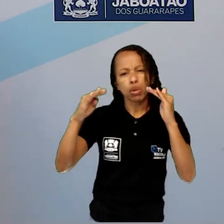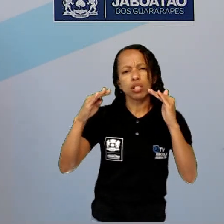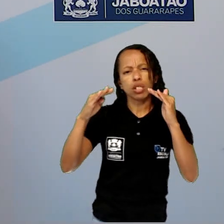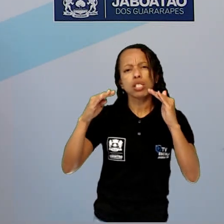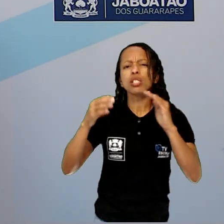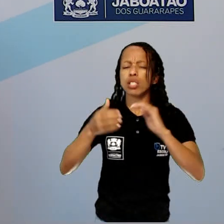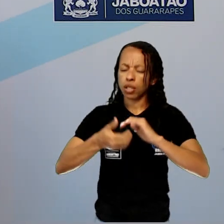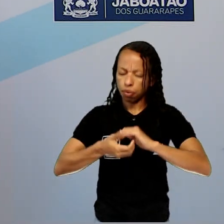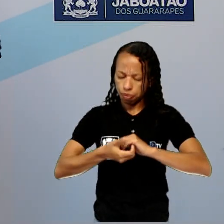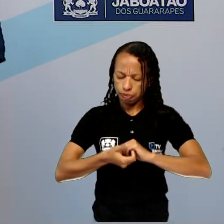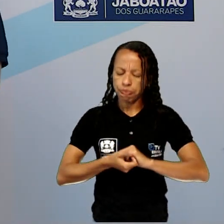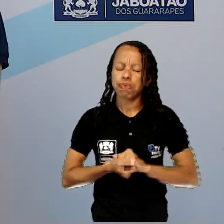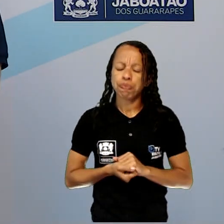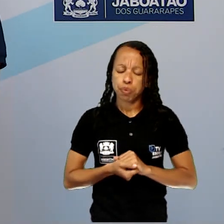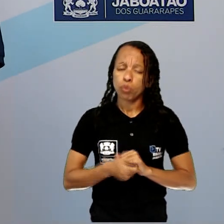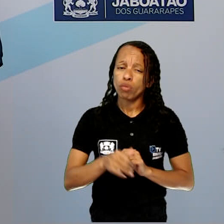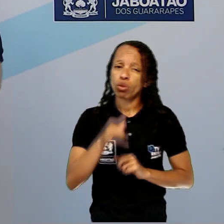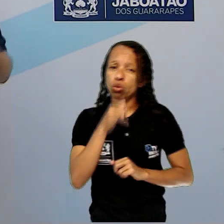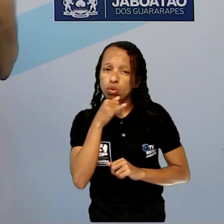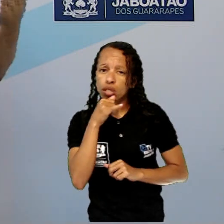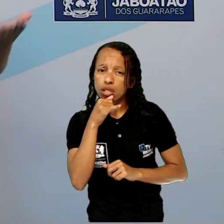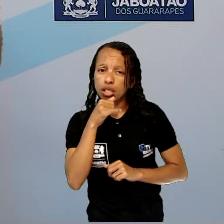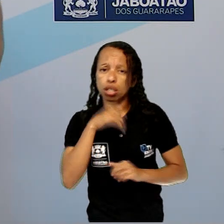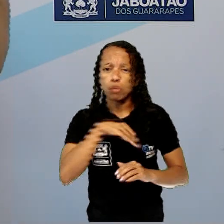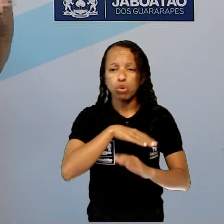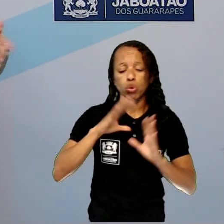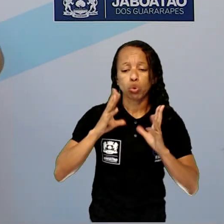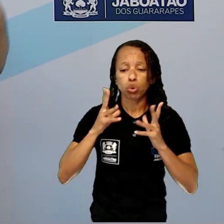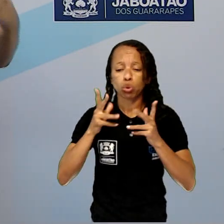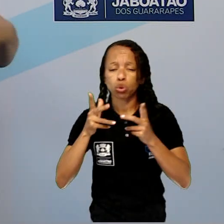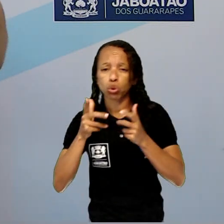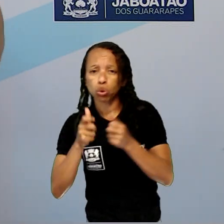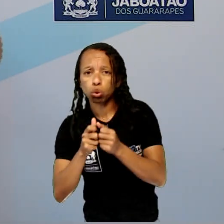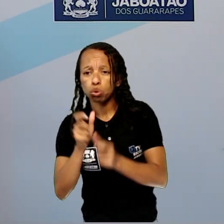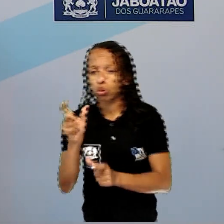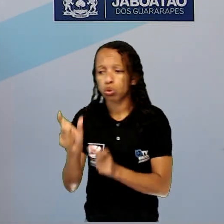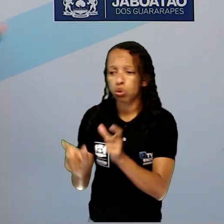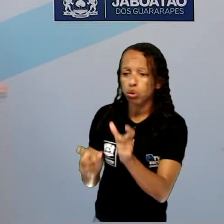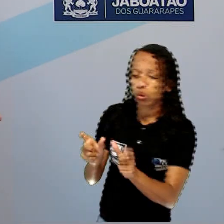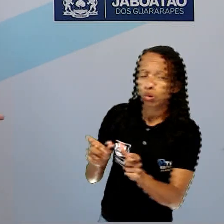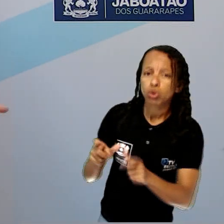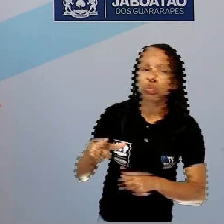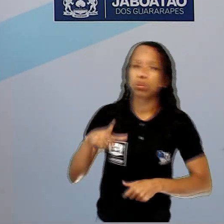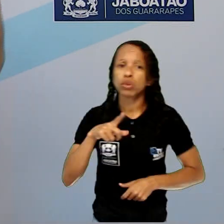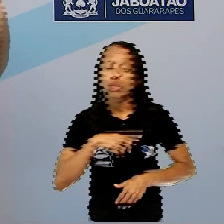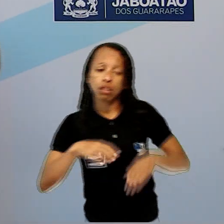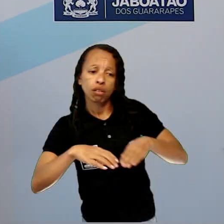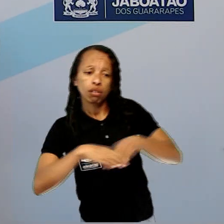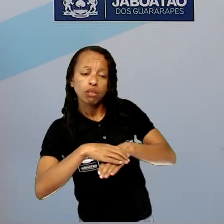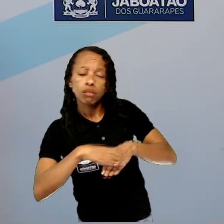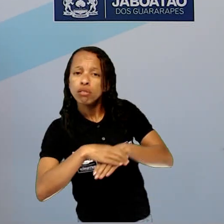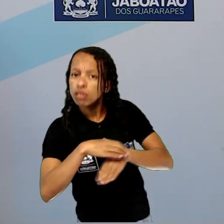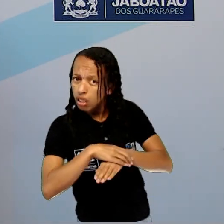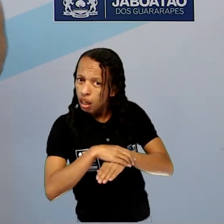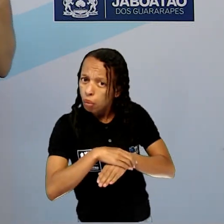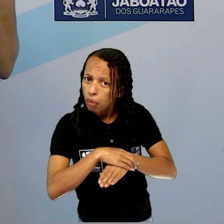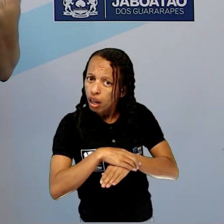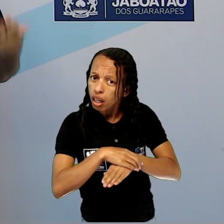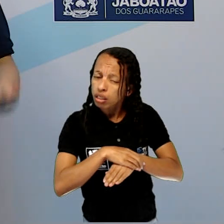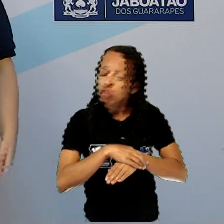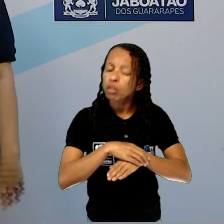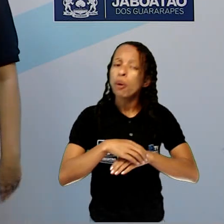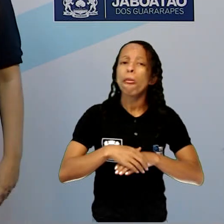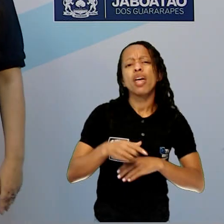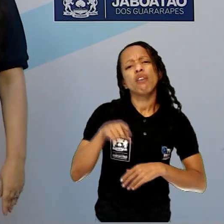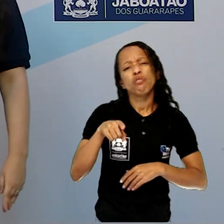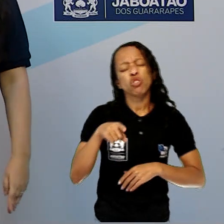sem a sua chuteira, sem o seu sapato. Será que isso não está certo do que vai acontecer um problema? Então, a gente tem que ficar atento